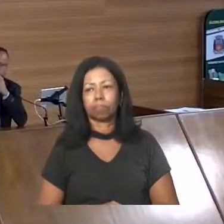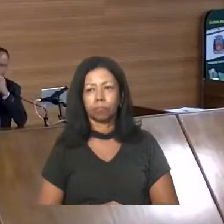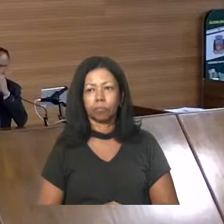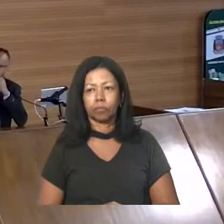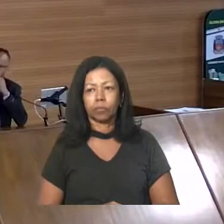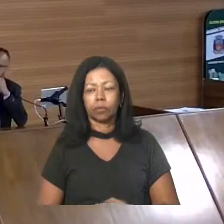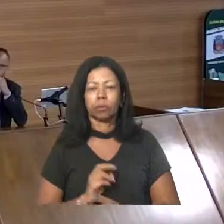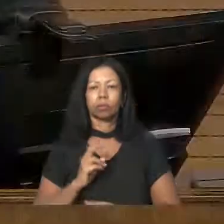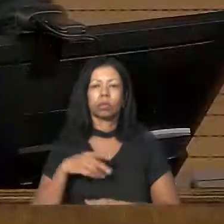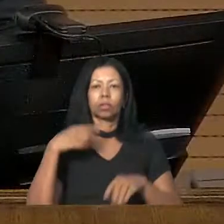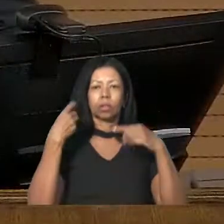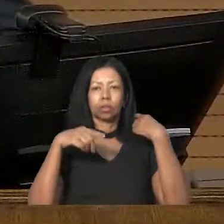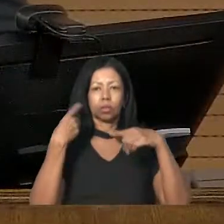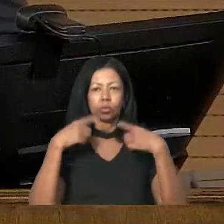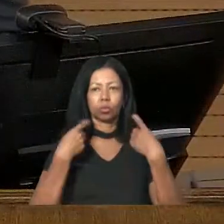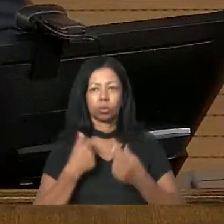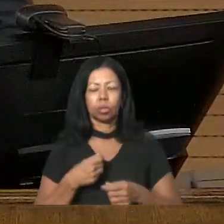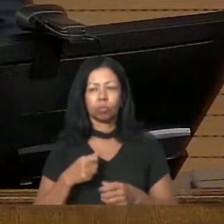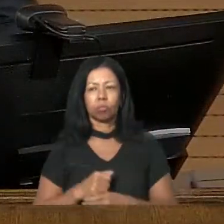Em discussão, parecer.